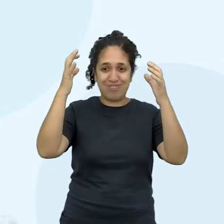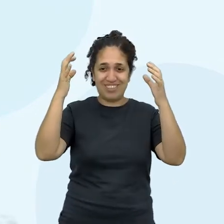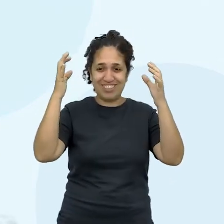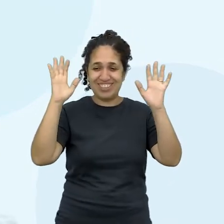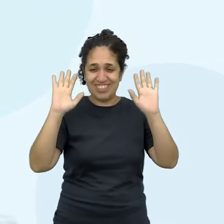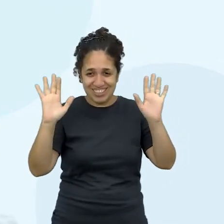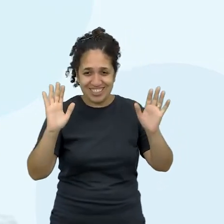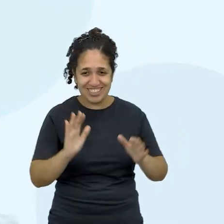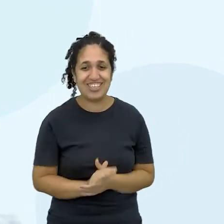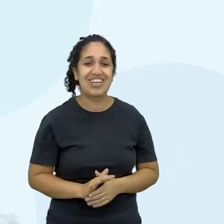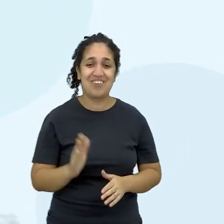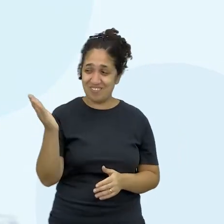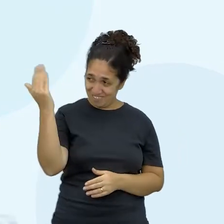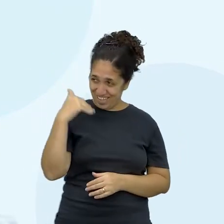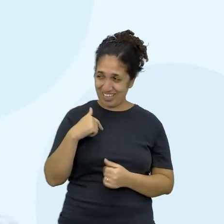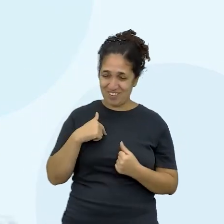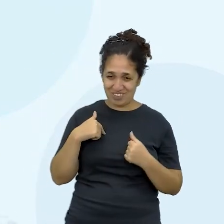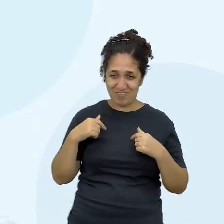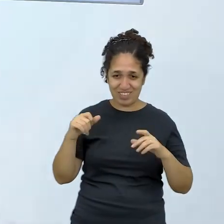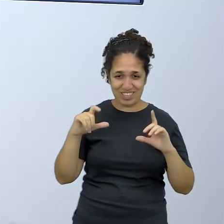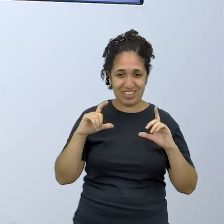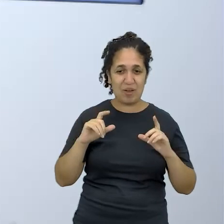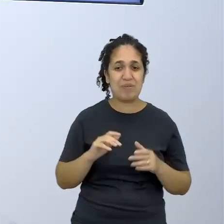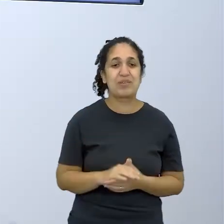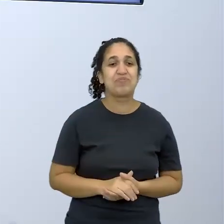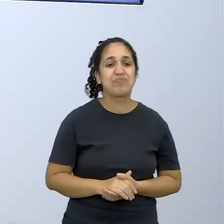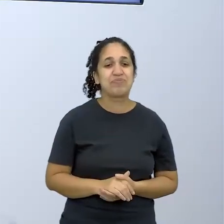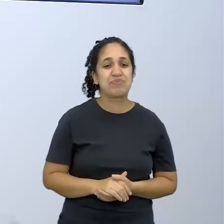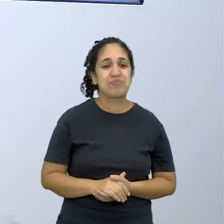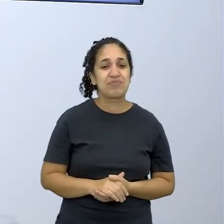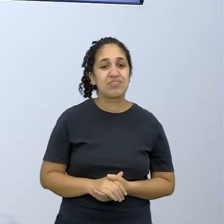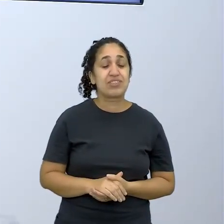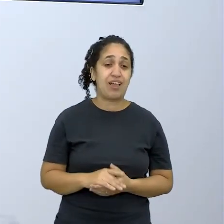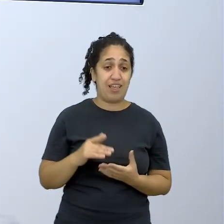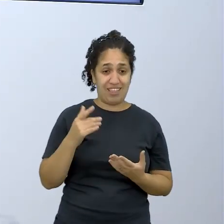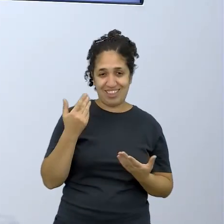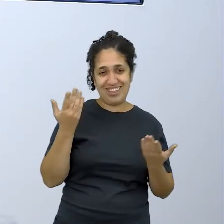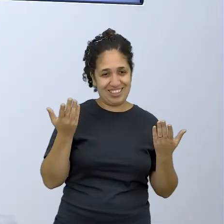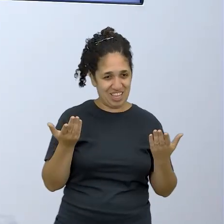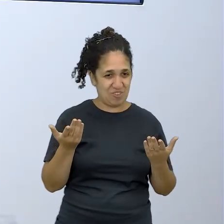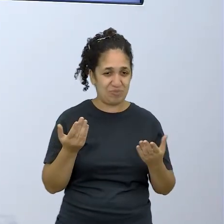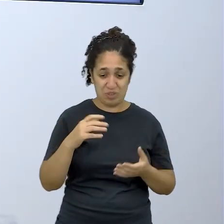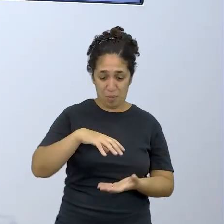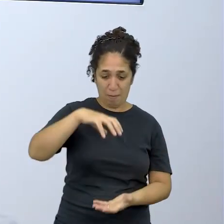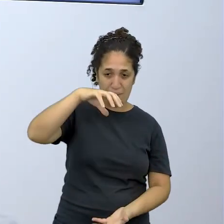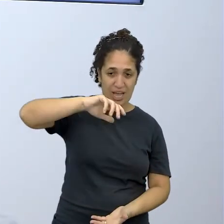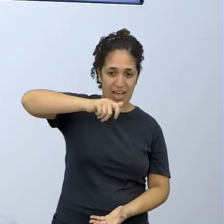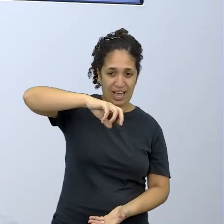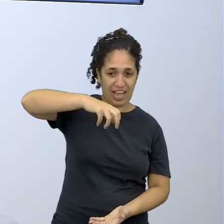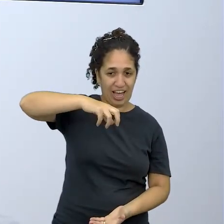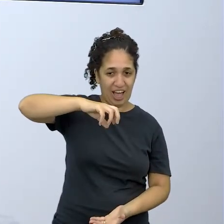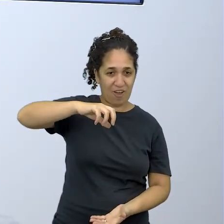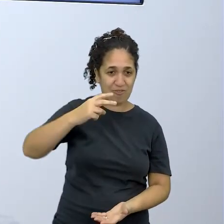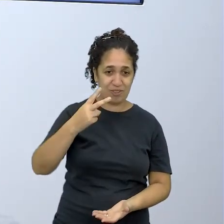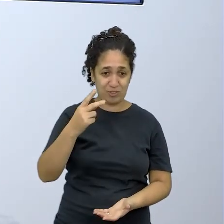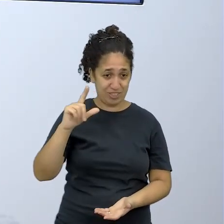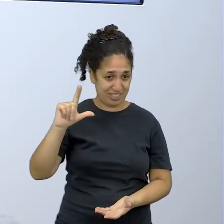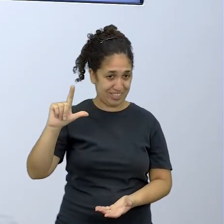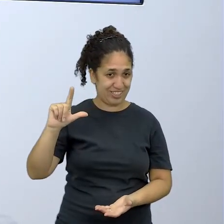Puf! Ó, pode voltar aqui para mim um minutinho, ó. Se eu tinha, então, uma garrafa de 2